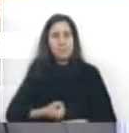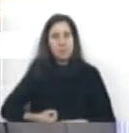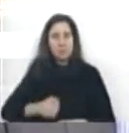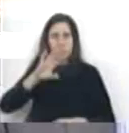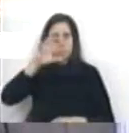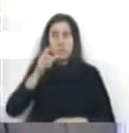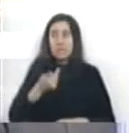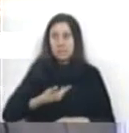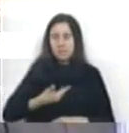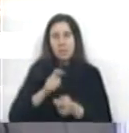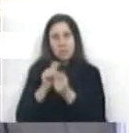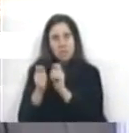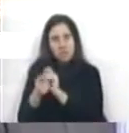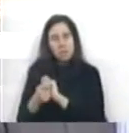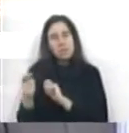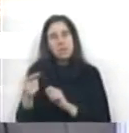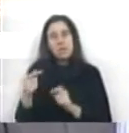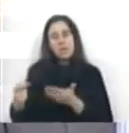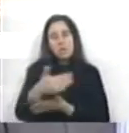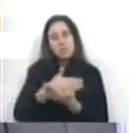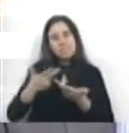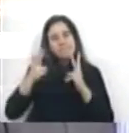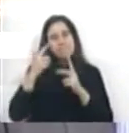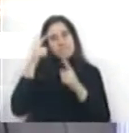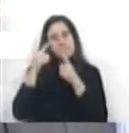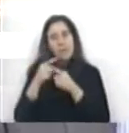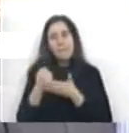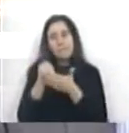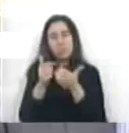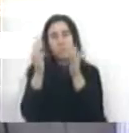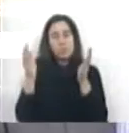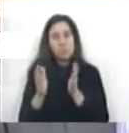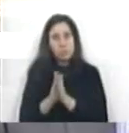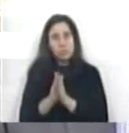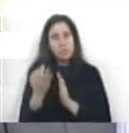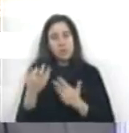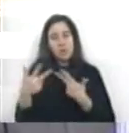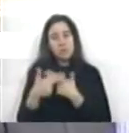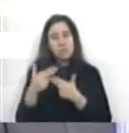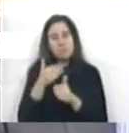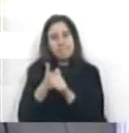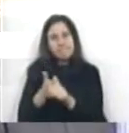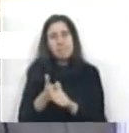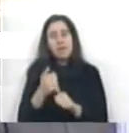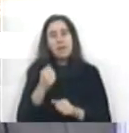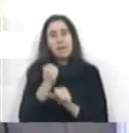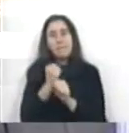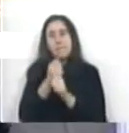renegociar a dívida e libertar os recursos necessários para apoiar todos aqueles a quem a austeridade roubou o